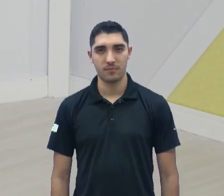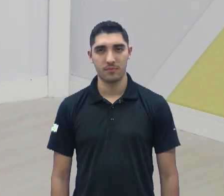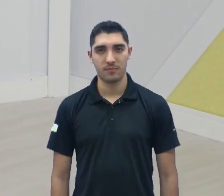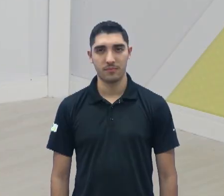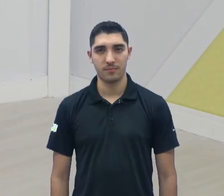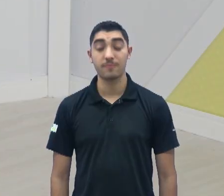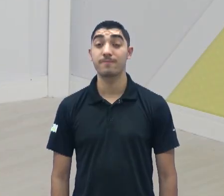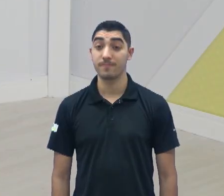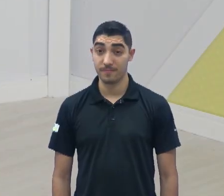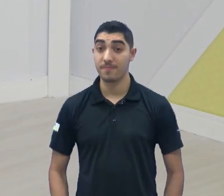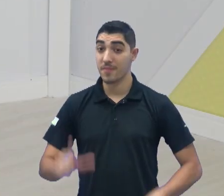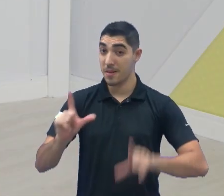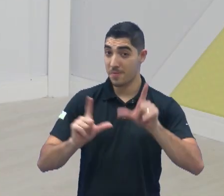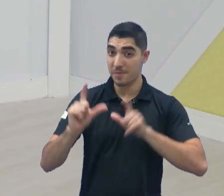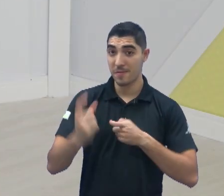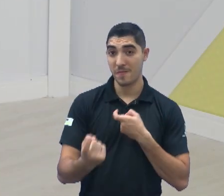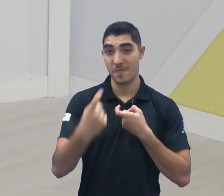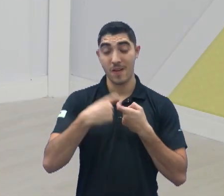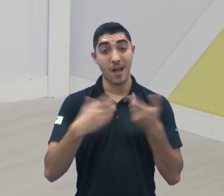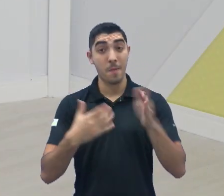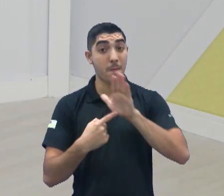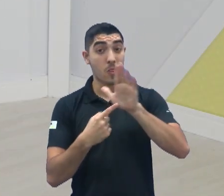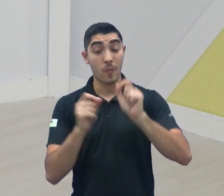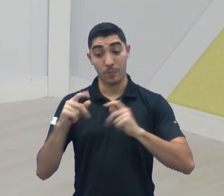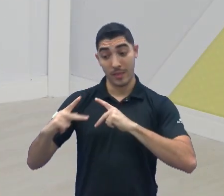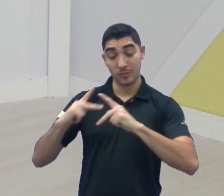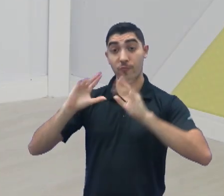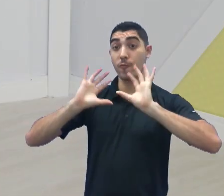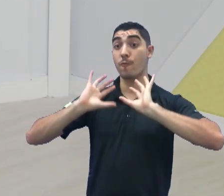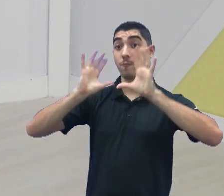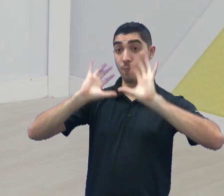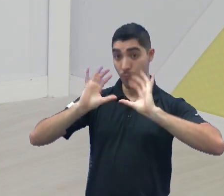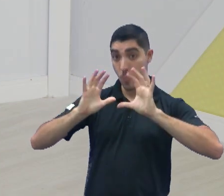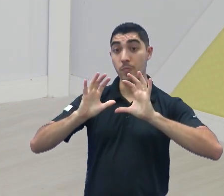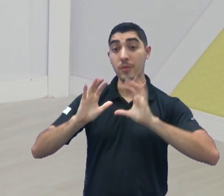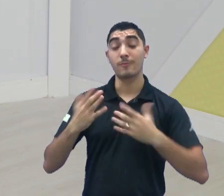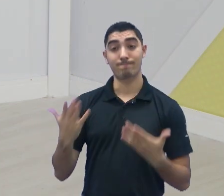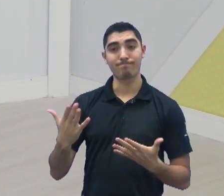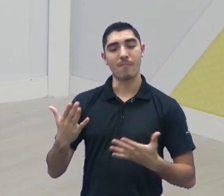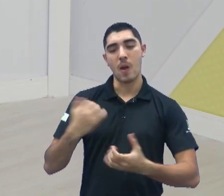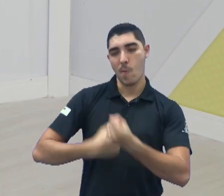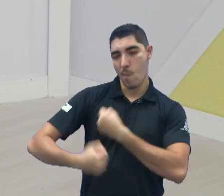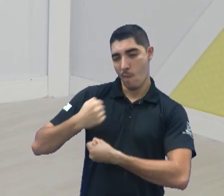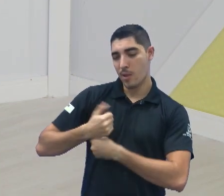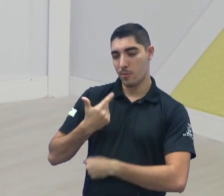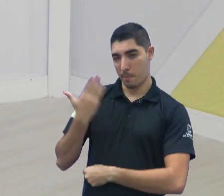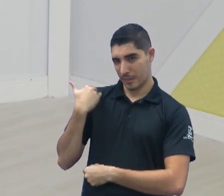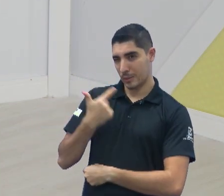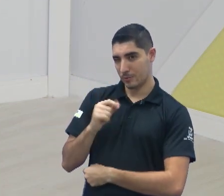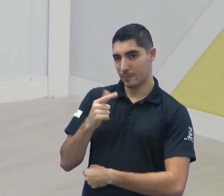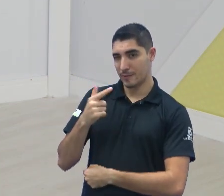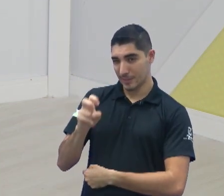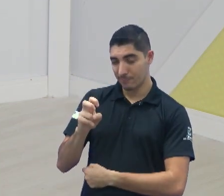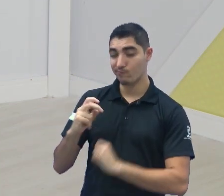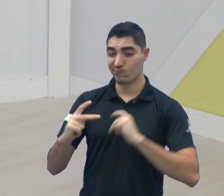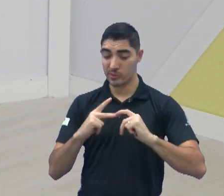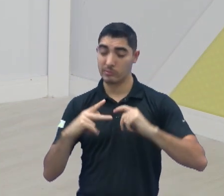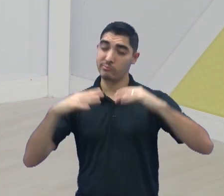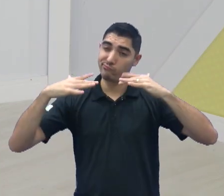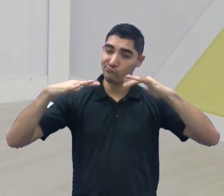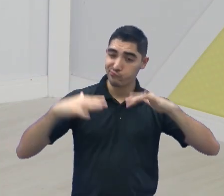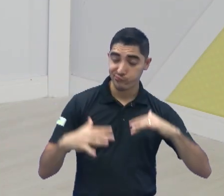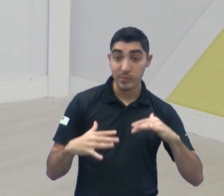De volta com a Hora do Esporte, agora para falar de vôlei. O time do São José terminou mal o ano de 2025, hein? Mas, como tudo na vida, tem